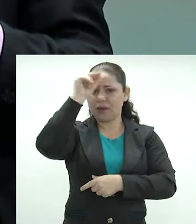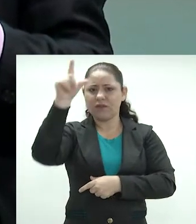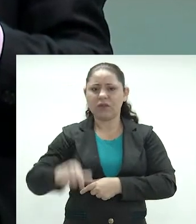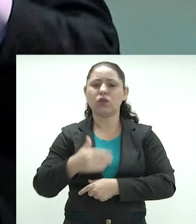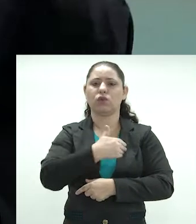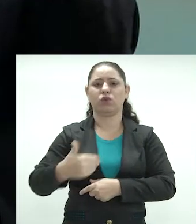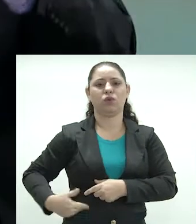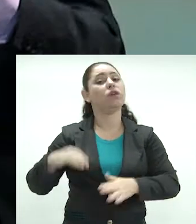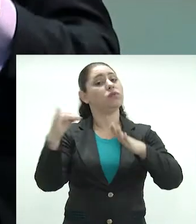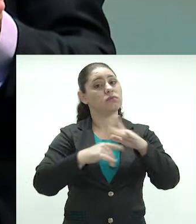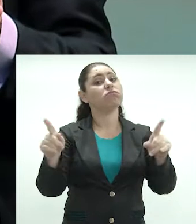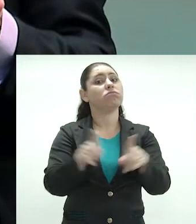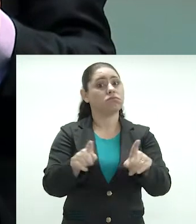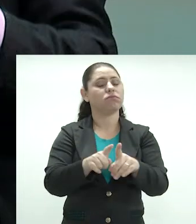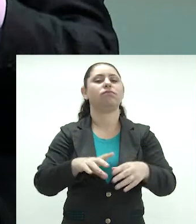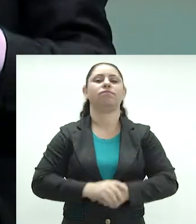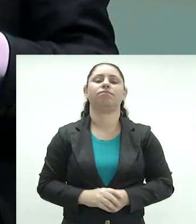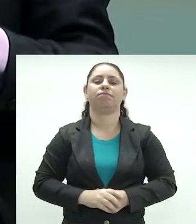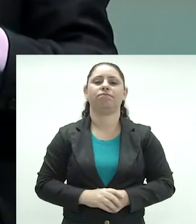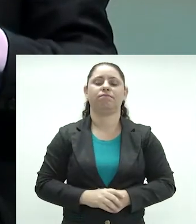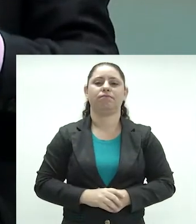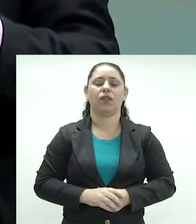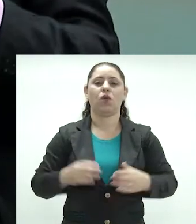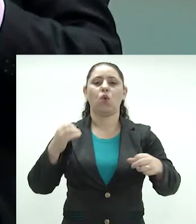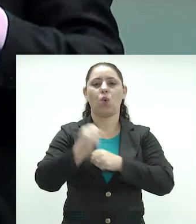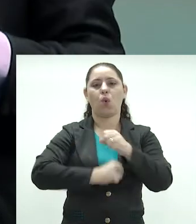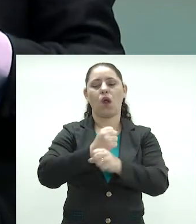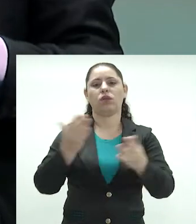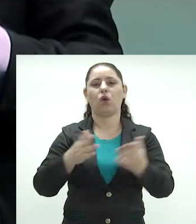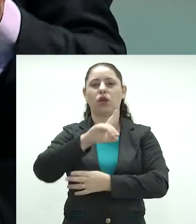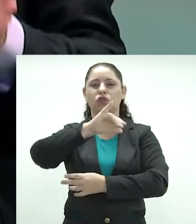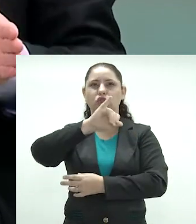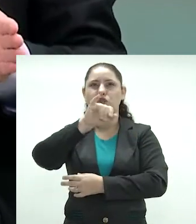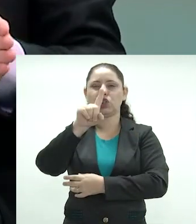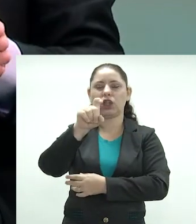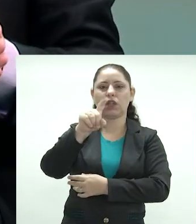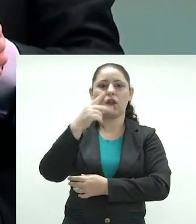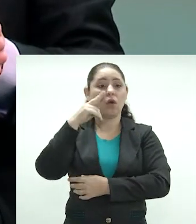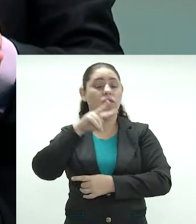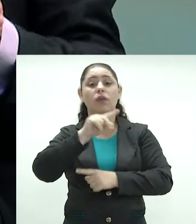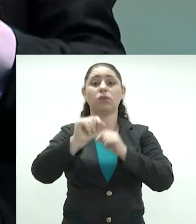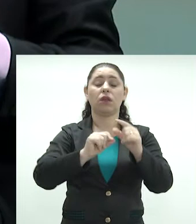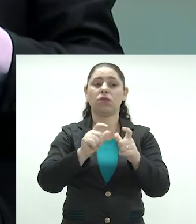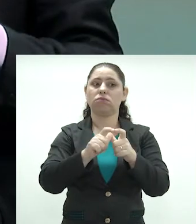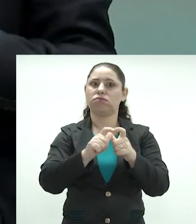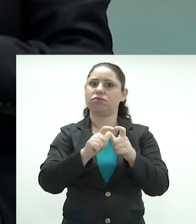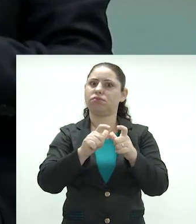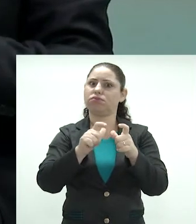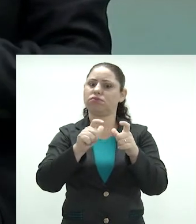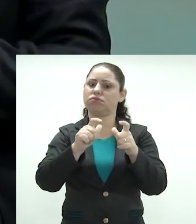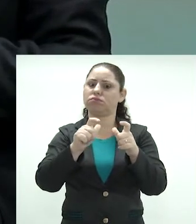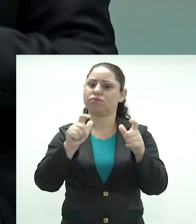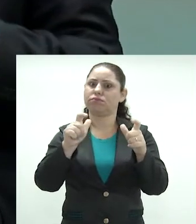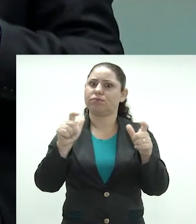dos governantes, quer seja dos prefeitos, do governador e das instituições. Agora, esse ano, quando veio essa variante em janeiro, por óbvio, nós vimos